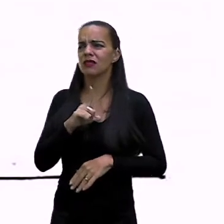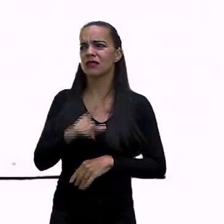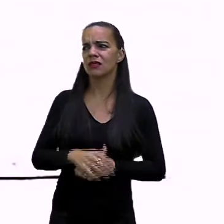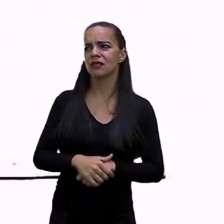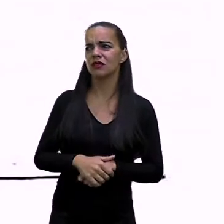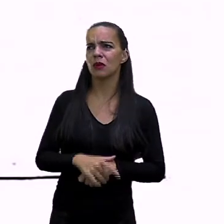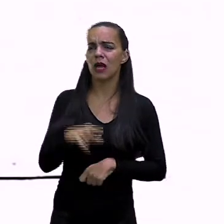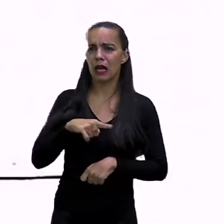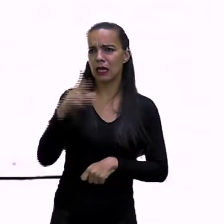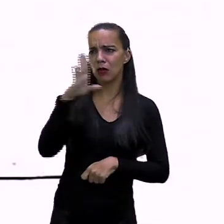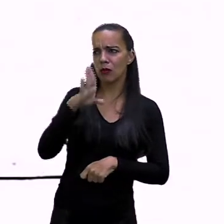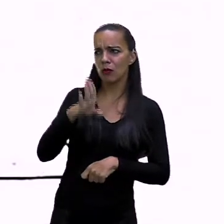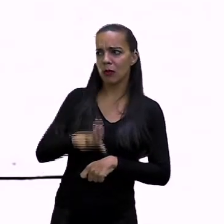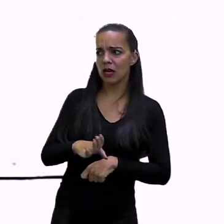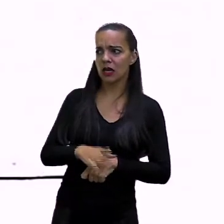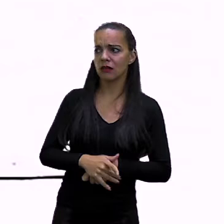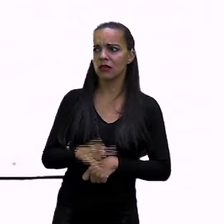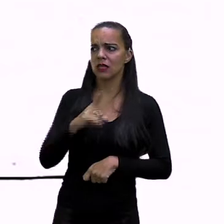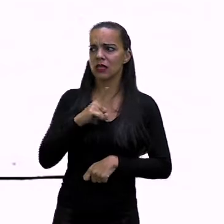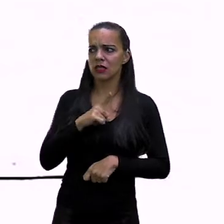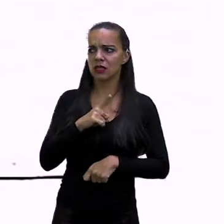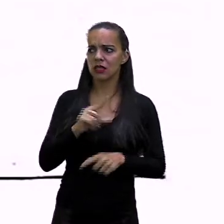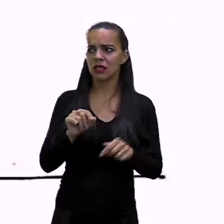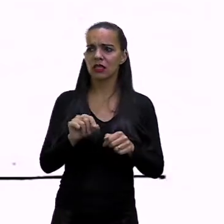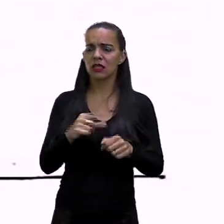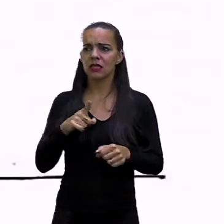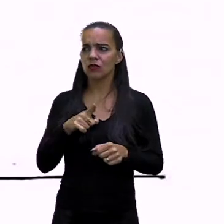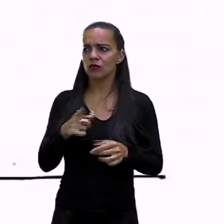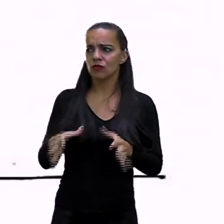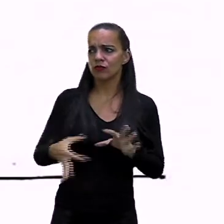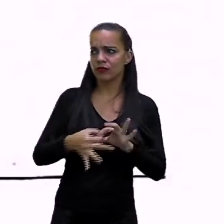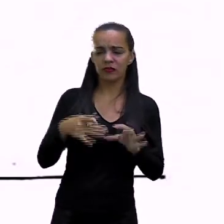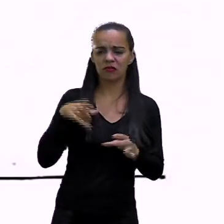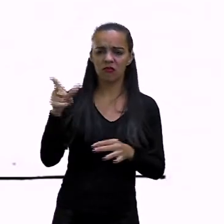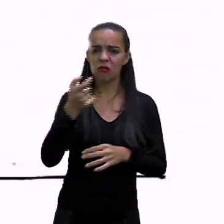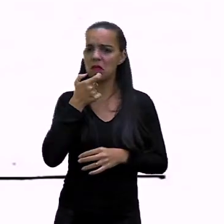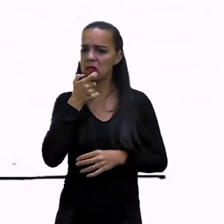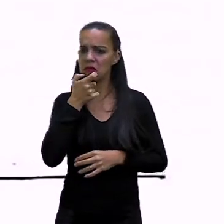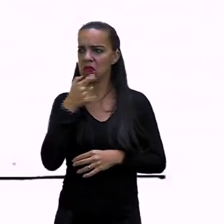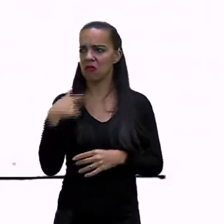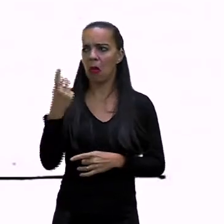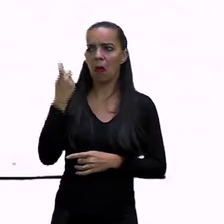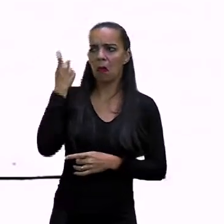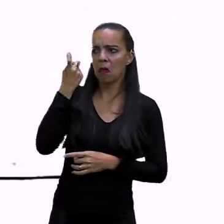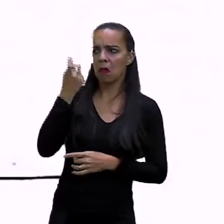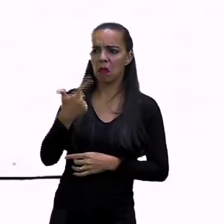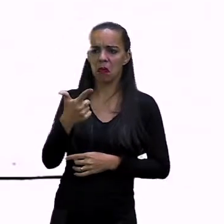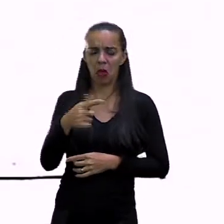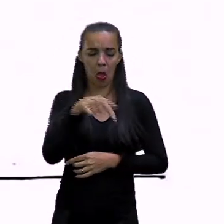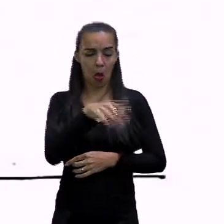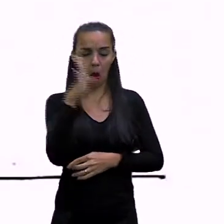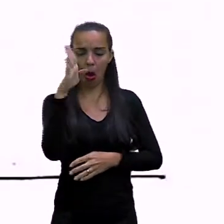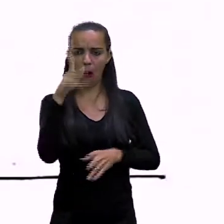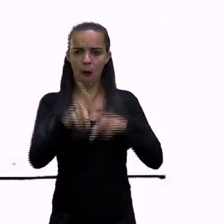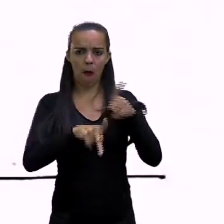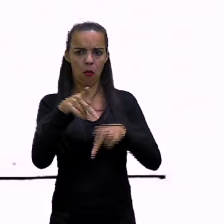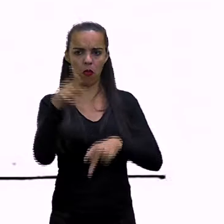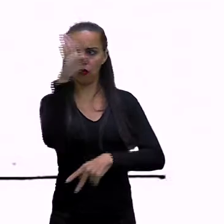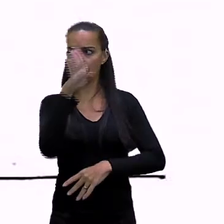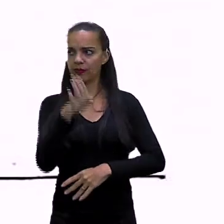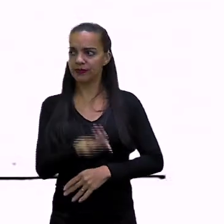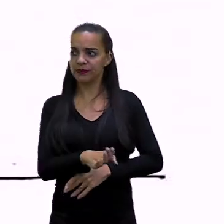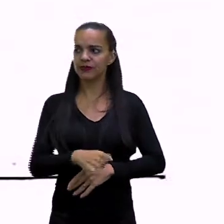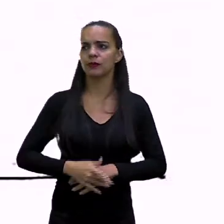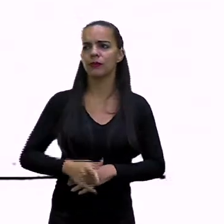para o Brasil, por outro lado, a Inglaterra não importava muitos produtos brasileiros, deixando a